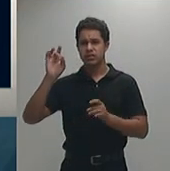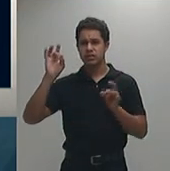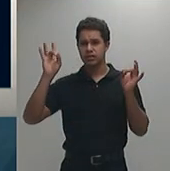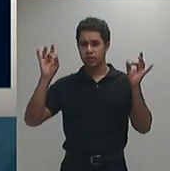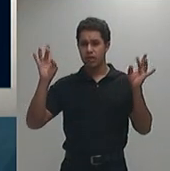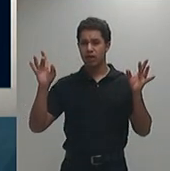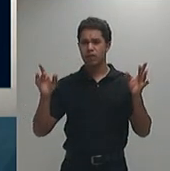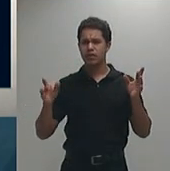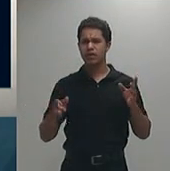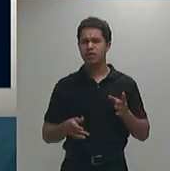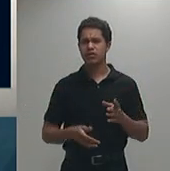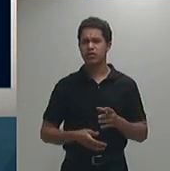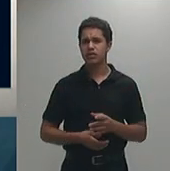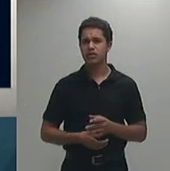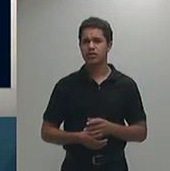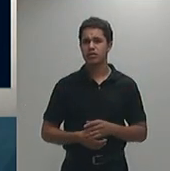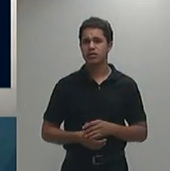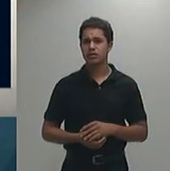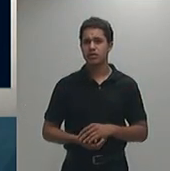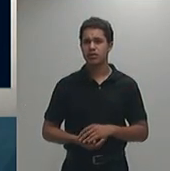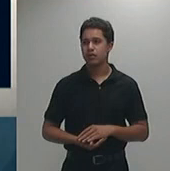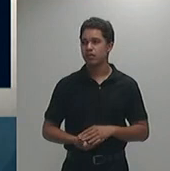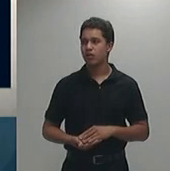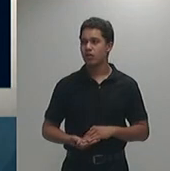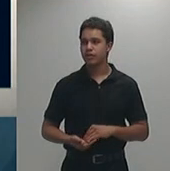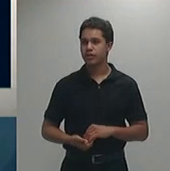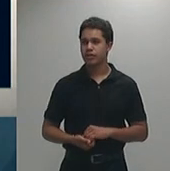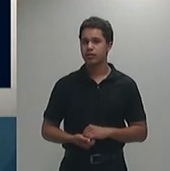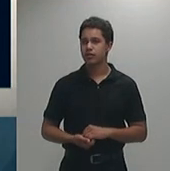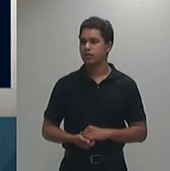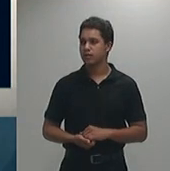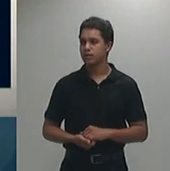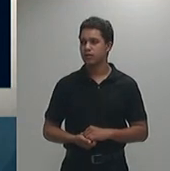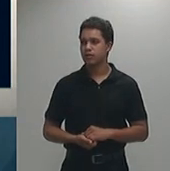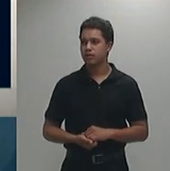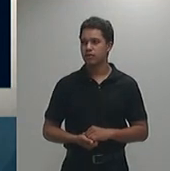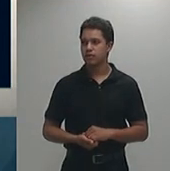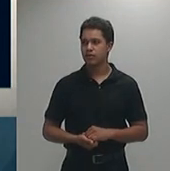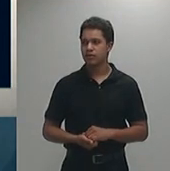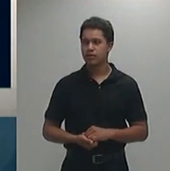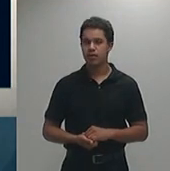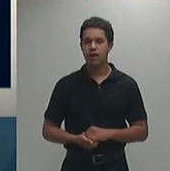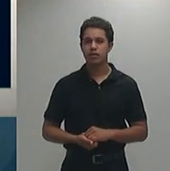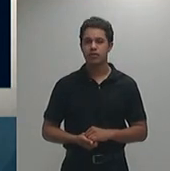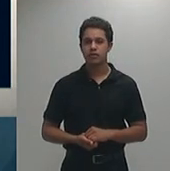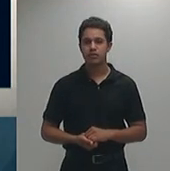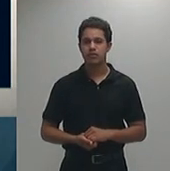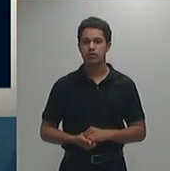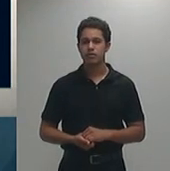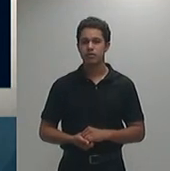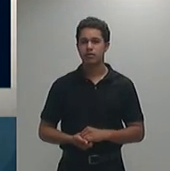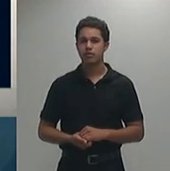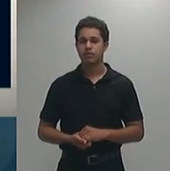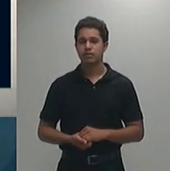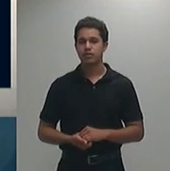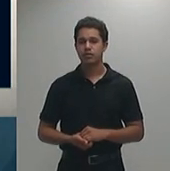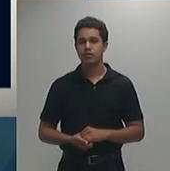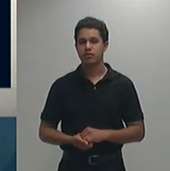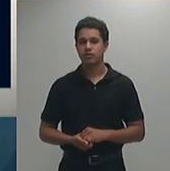o tempo que seria da parte para sustentar a tu vem aqui